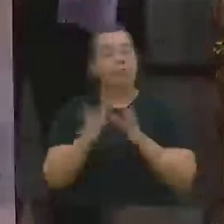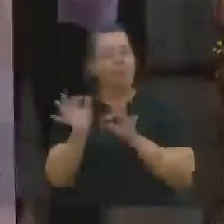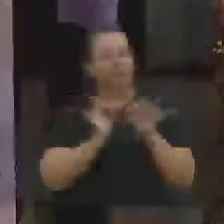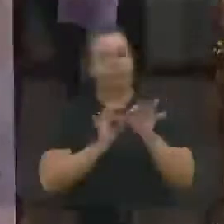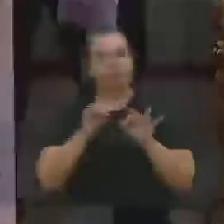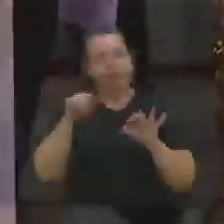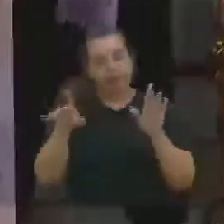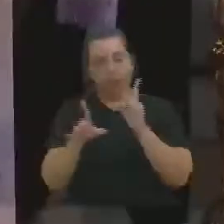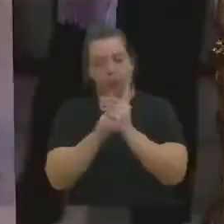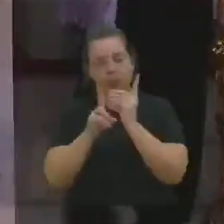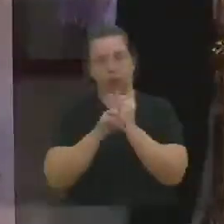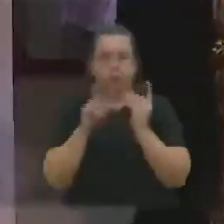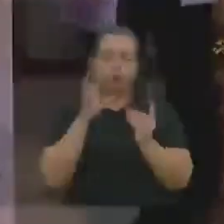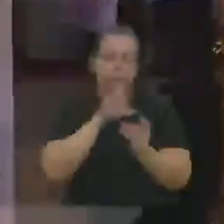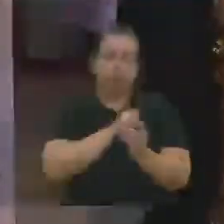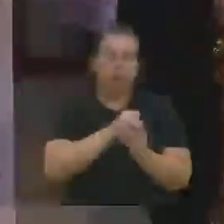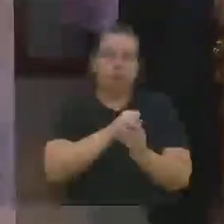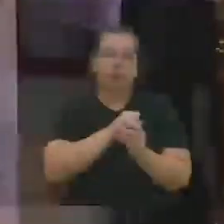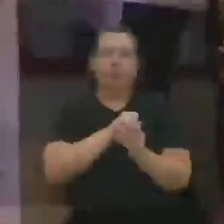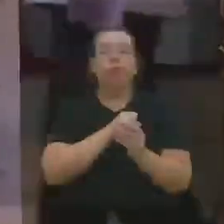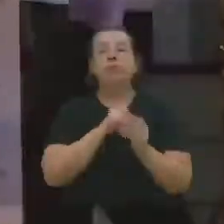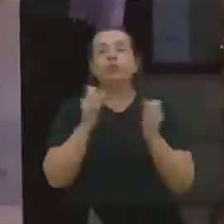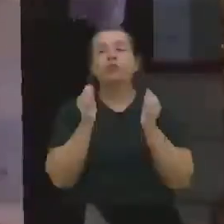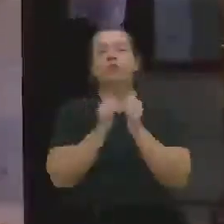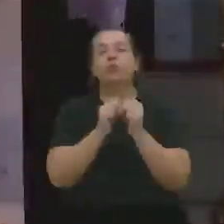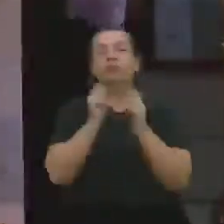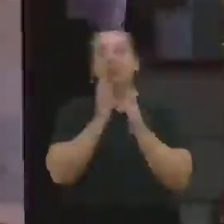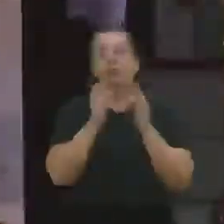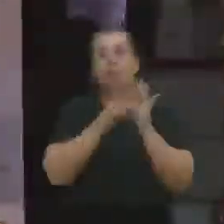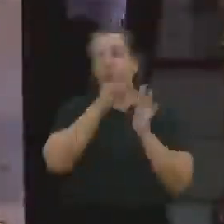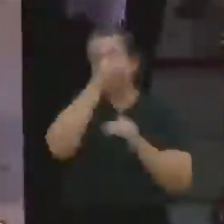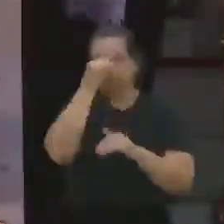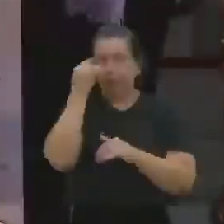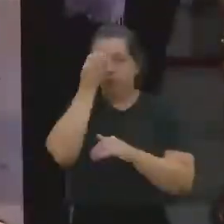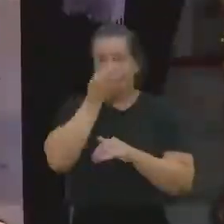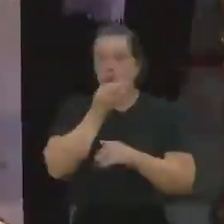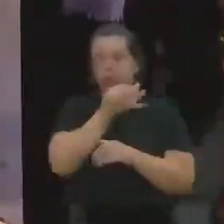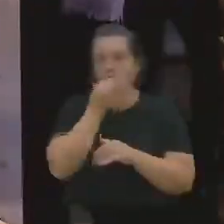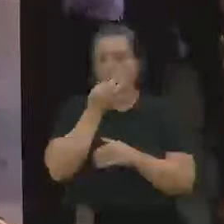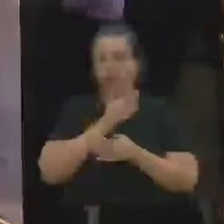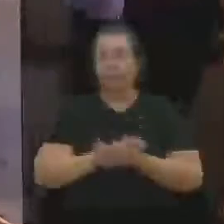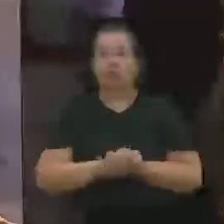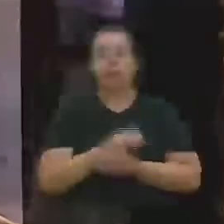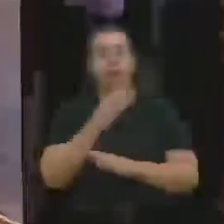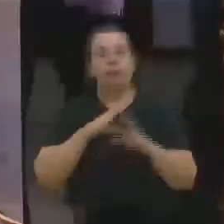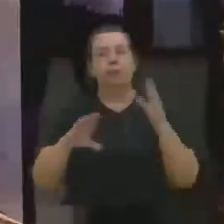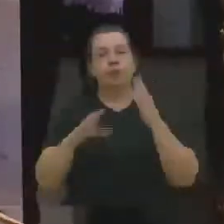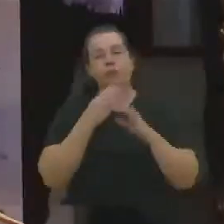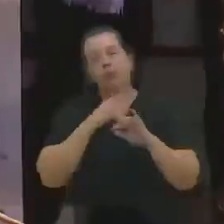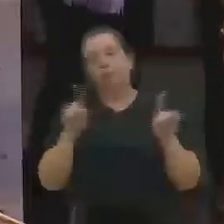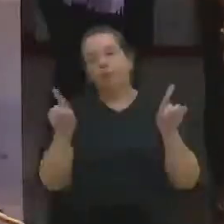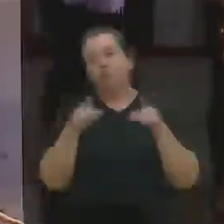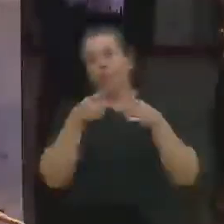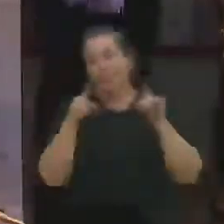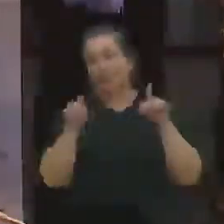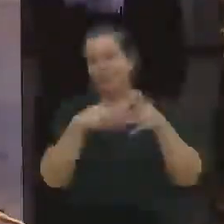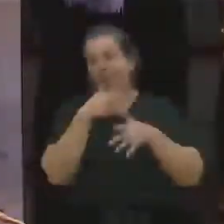Preparemo-nos para este encontro de amor com Jesus na Sagrada Eucaristia. Cantemos.